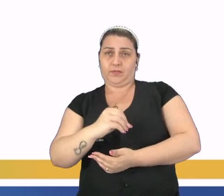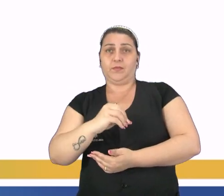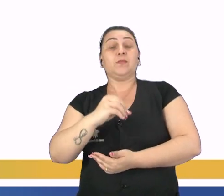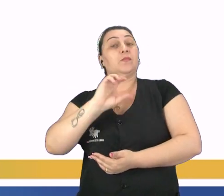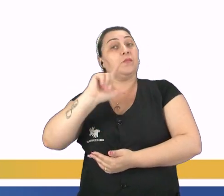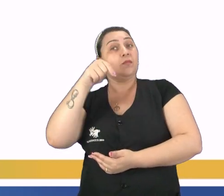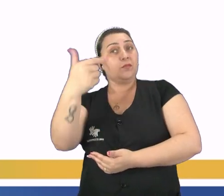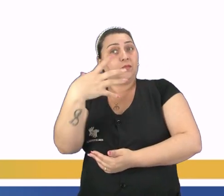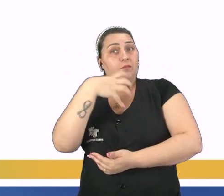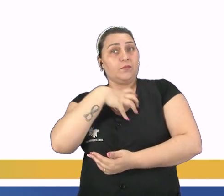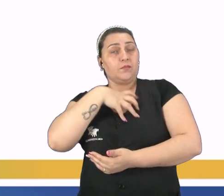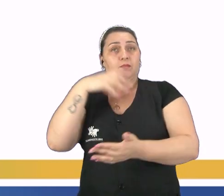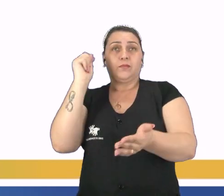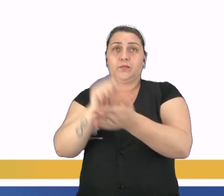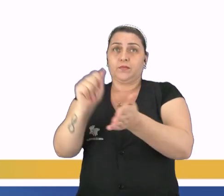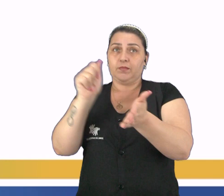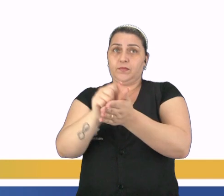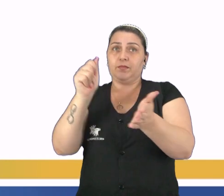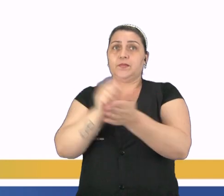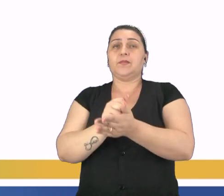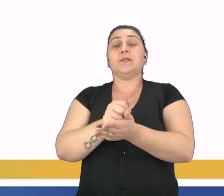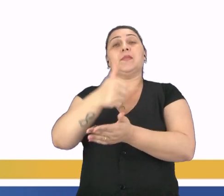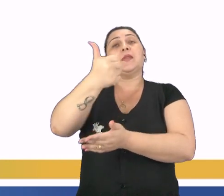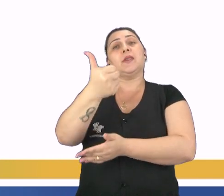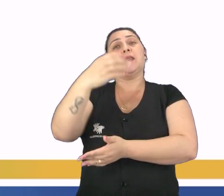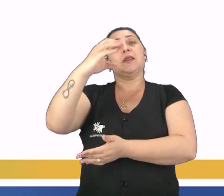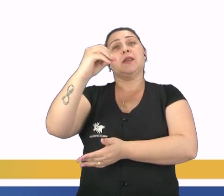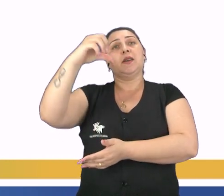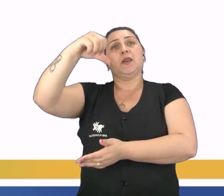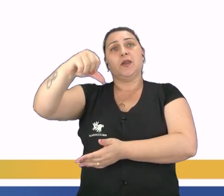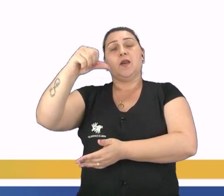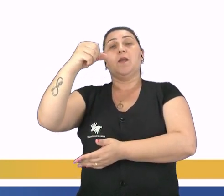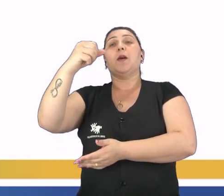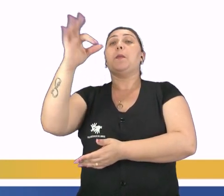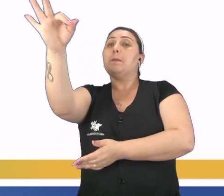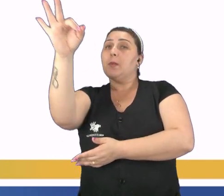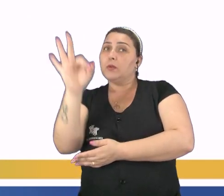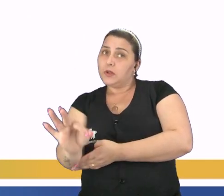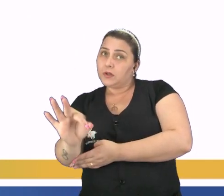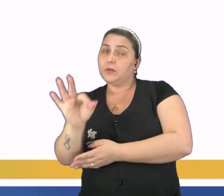outra maneira que eu posso escrever isso é 109 por cento.